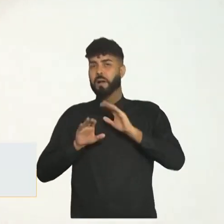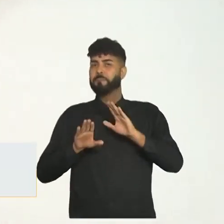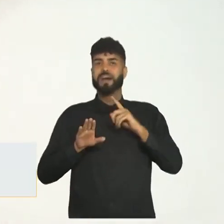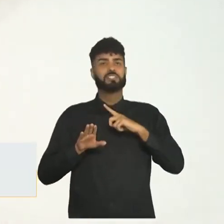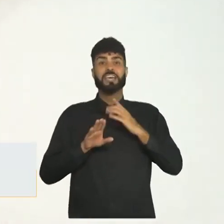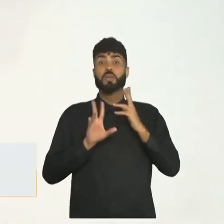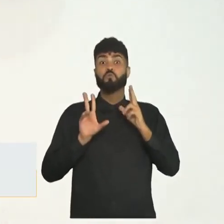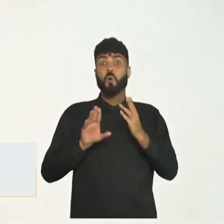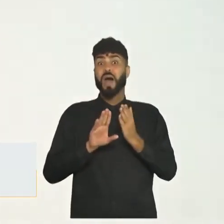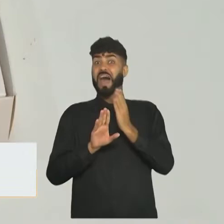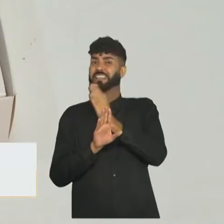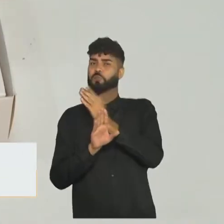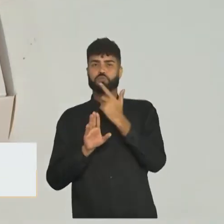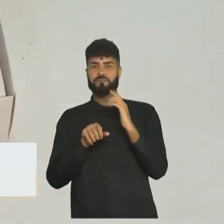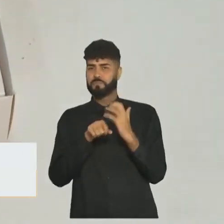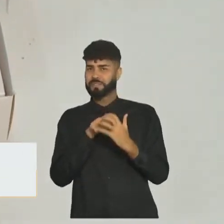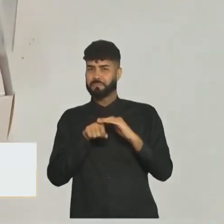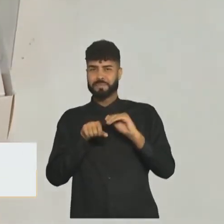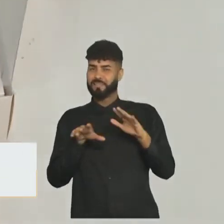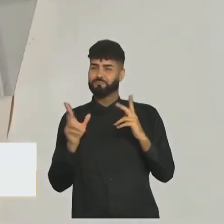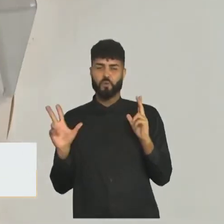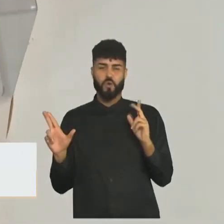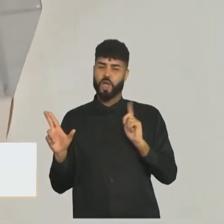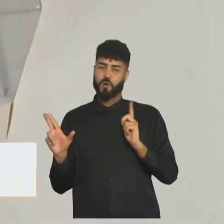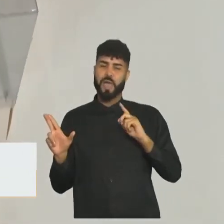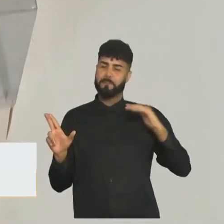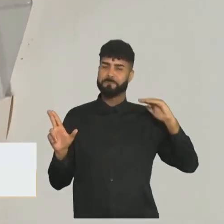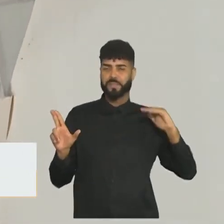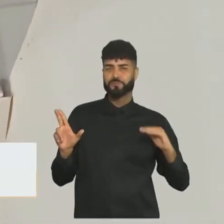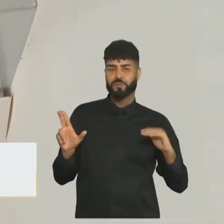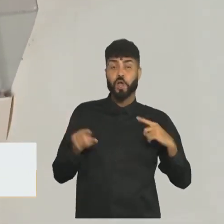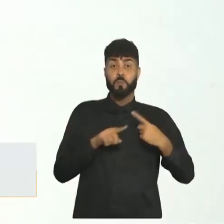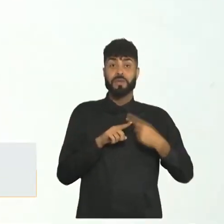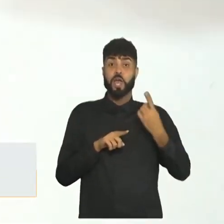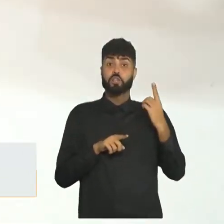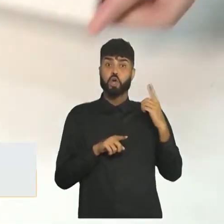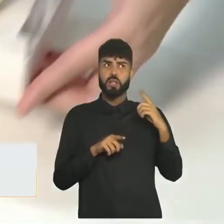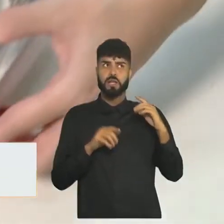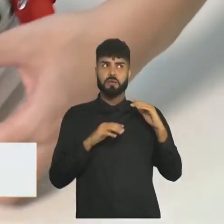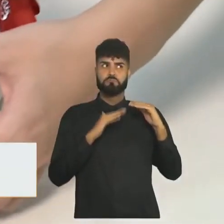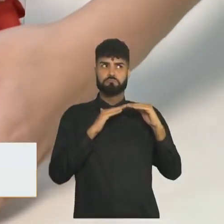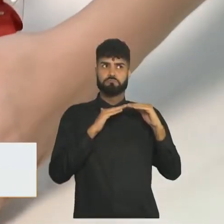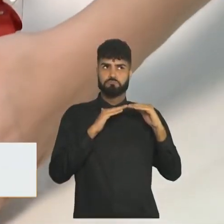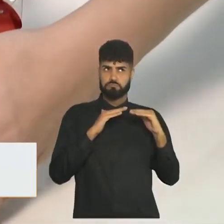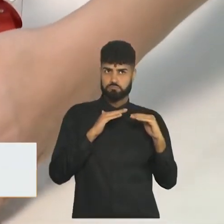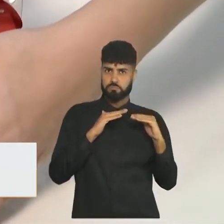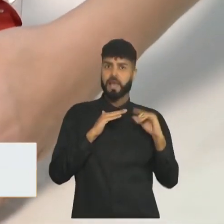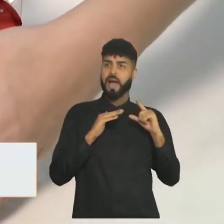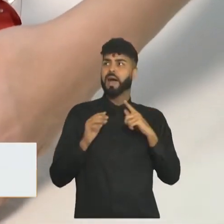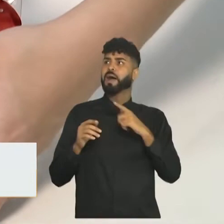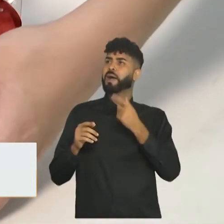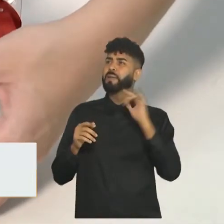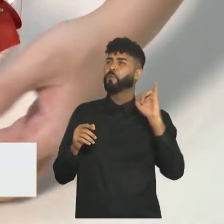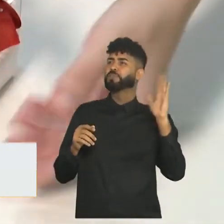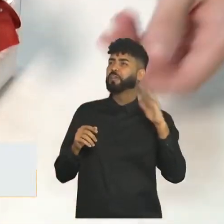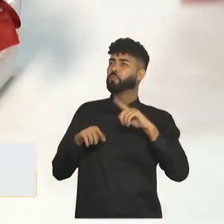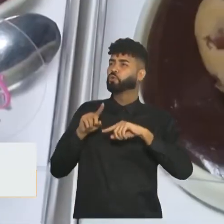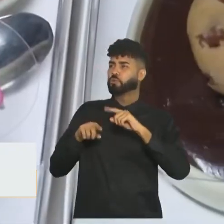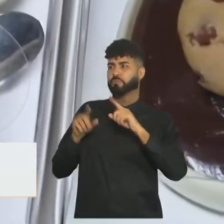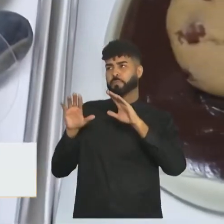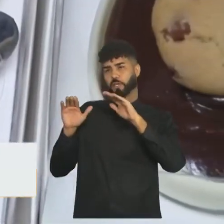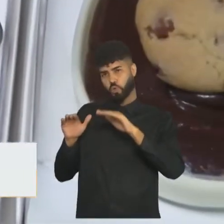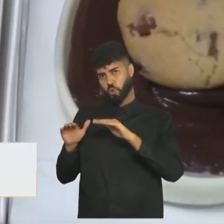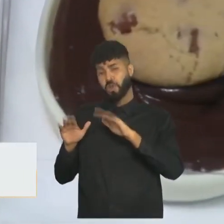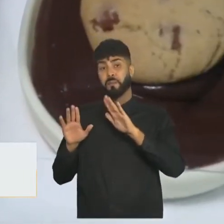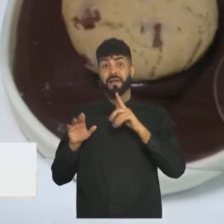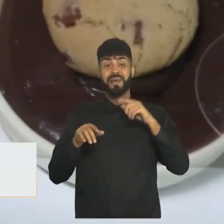da pandemia. A queda do dólar segurou um pouco o preço dos produtos importados, mas o cenário internacional de